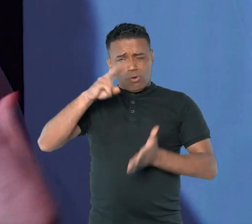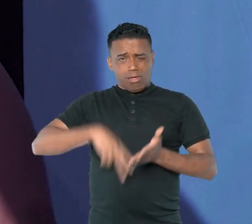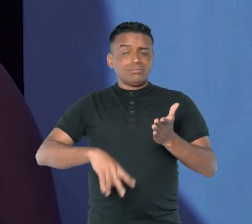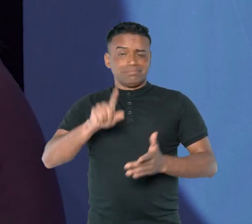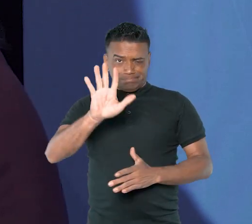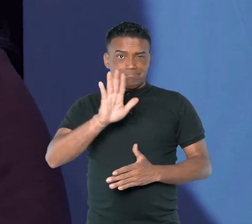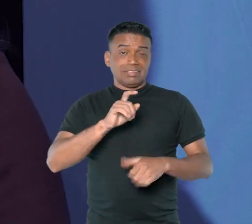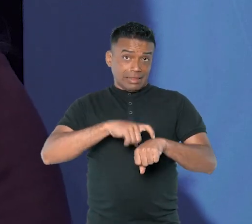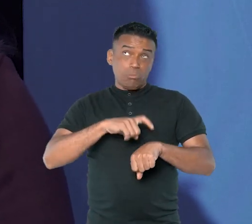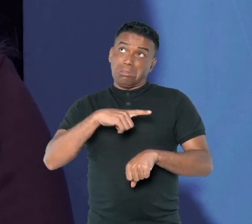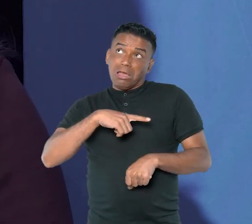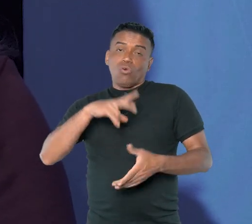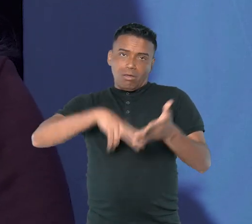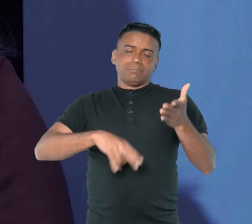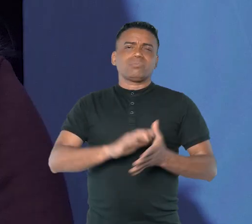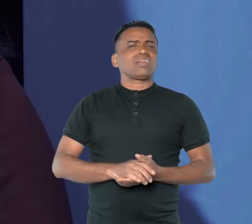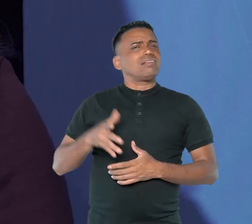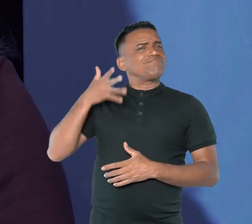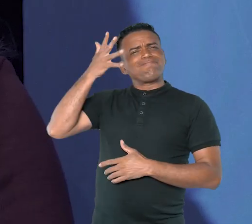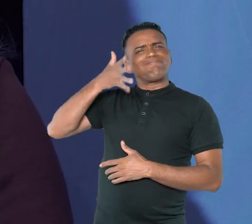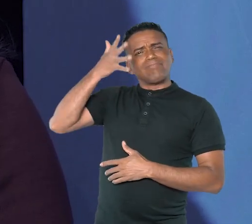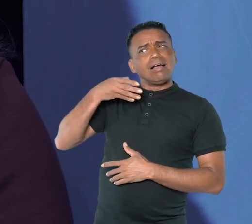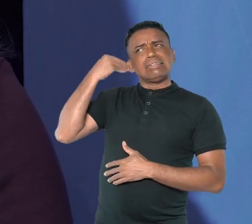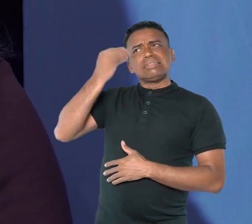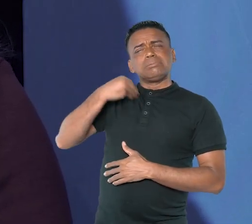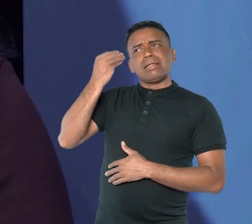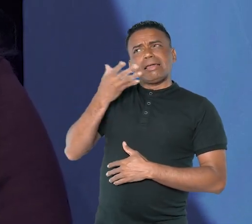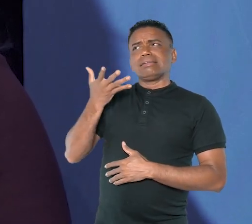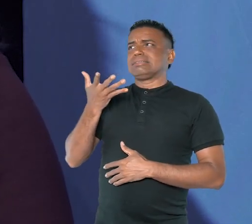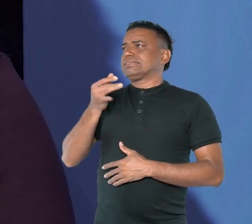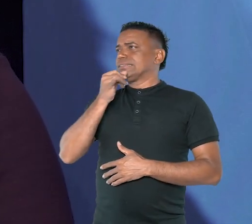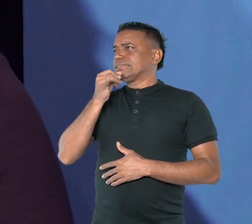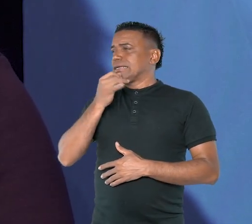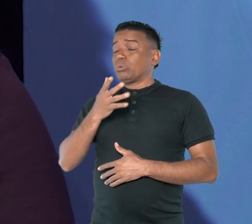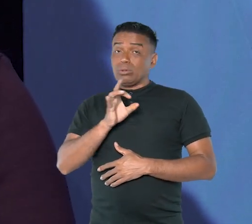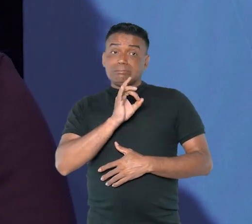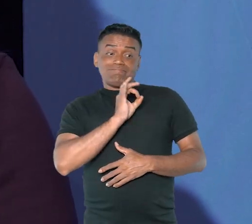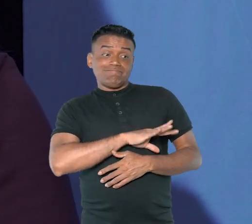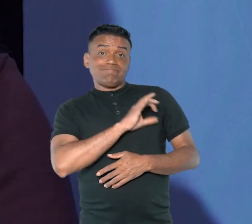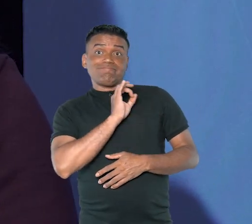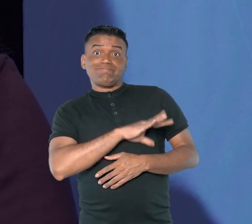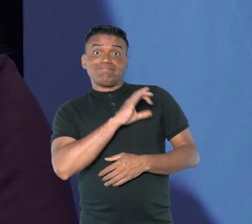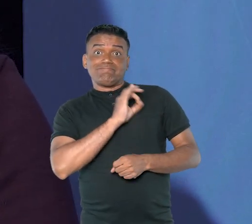ali eu estou relatando uma experiência que foi de muito medo,